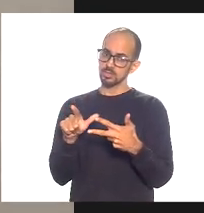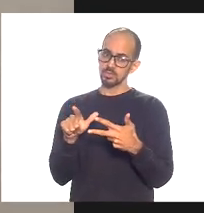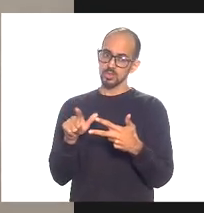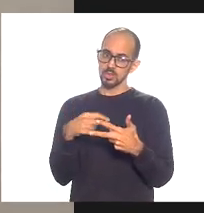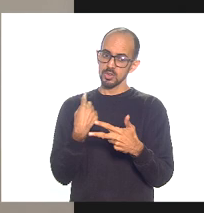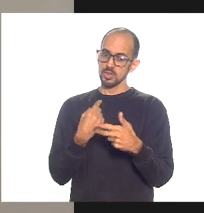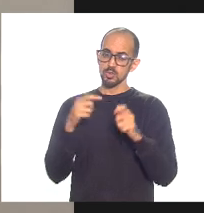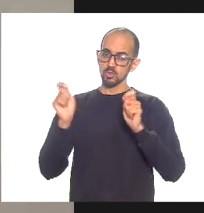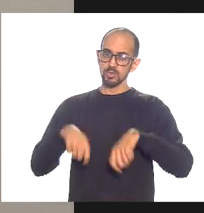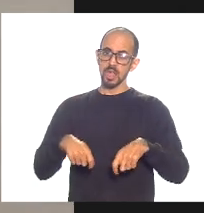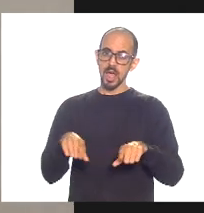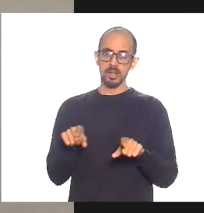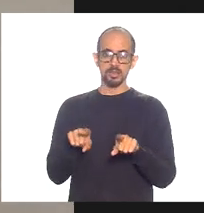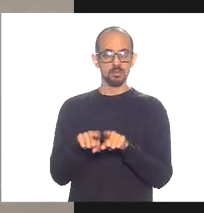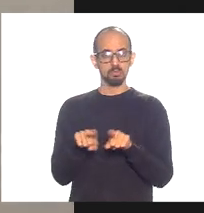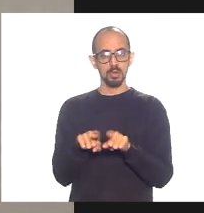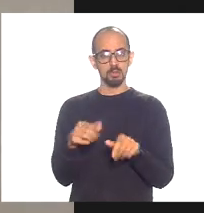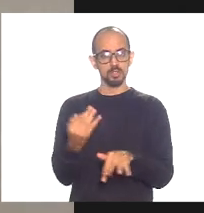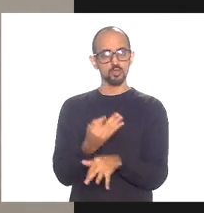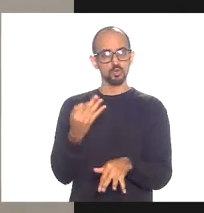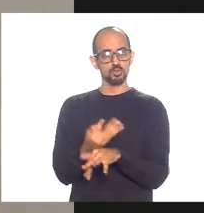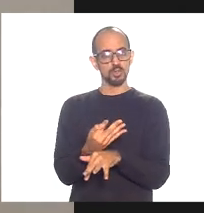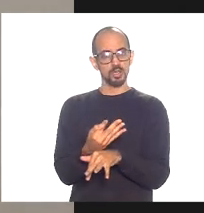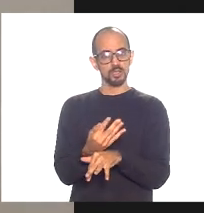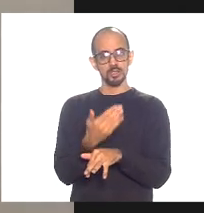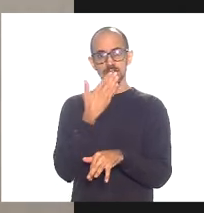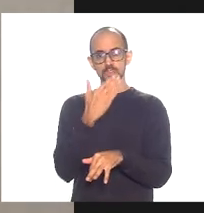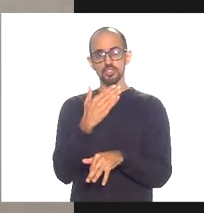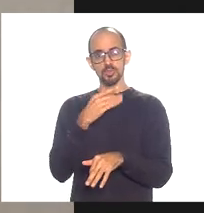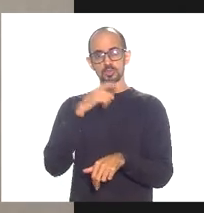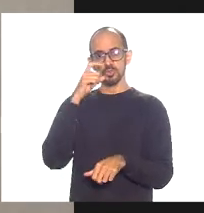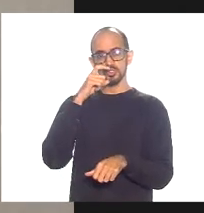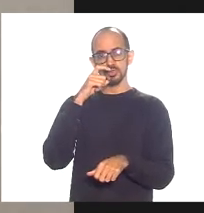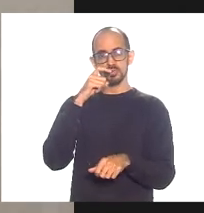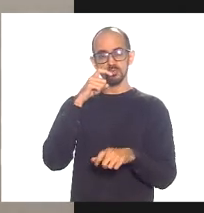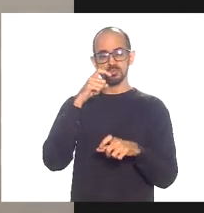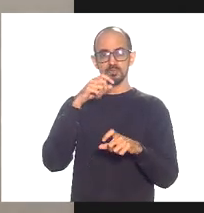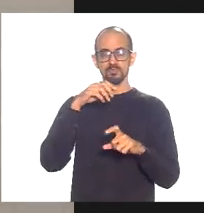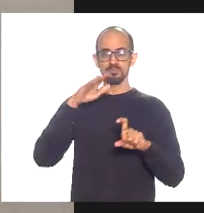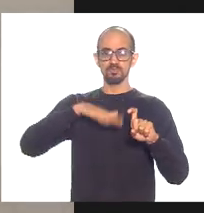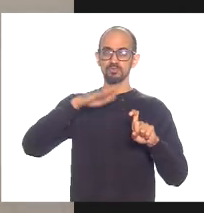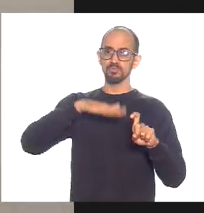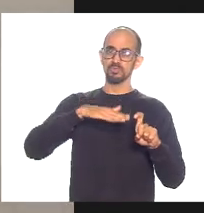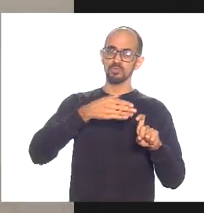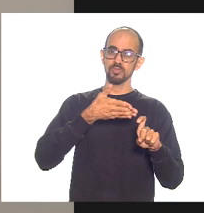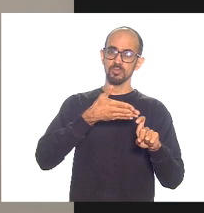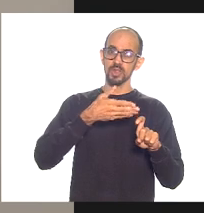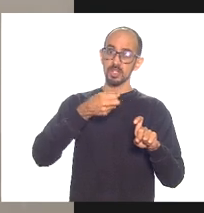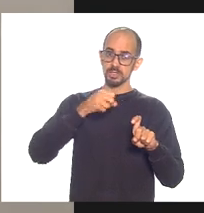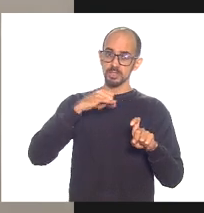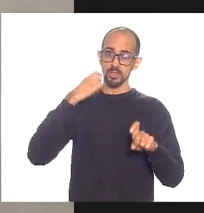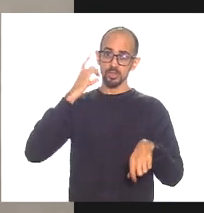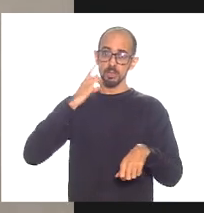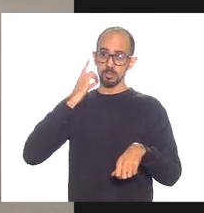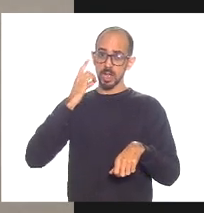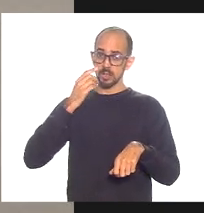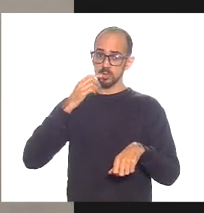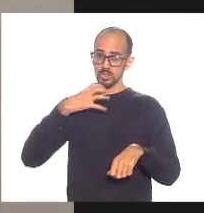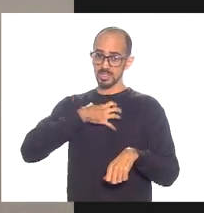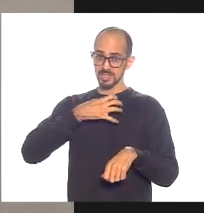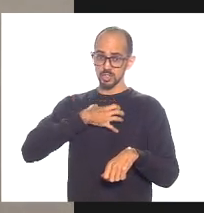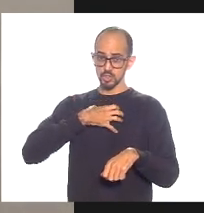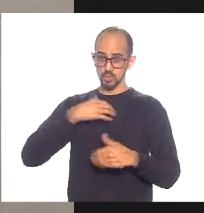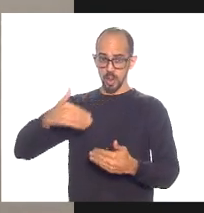aturar esse tipo de falácia. Fica aqui o meu desafio ao deputado que se sentiu ameaçado pelo Poder Executivo,